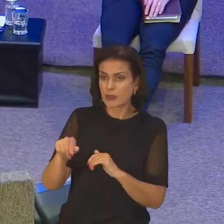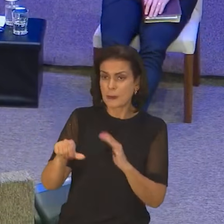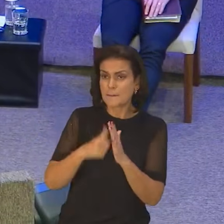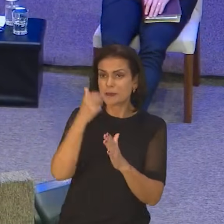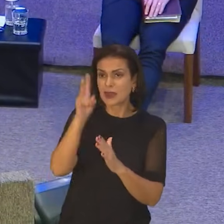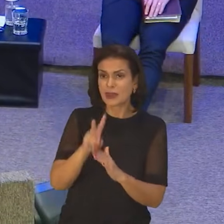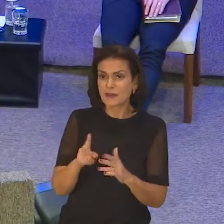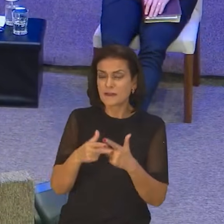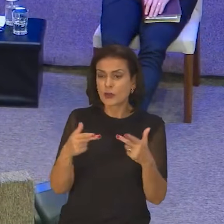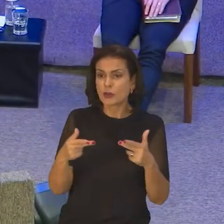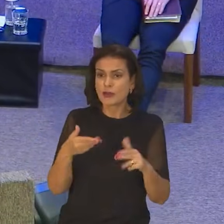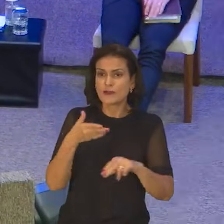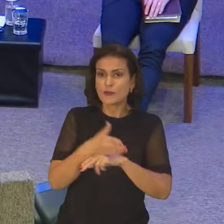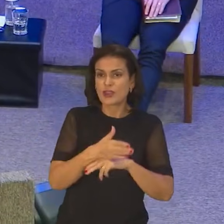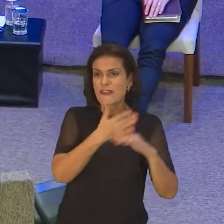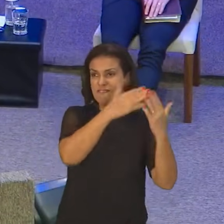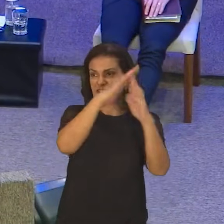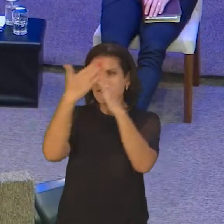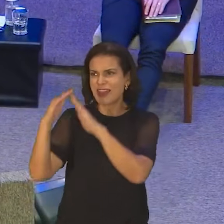no Paraguai foi uma favela.